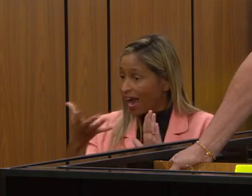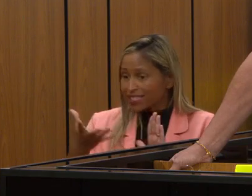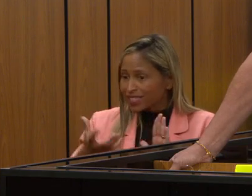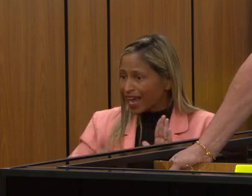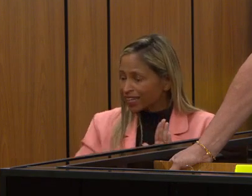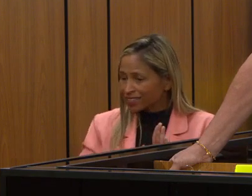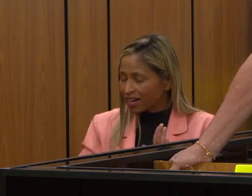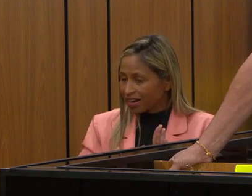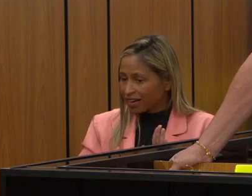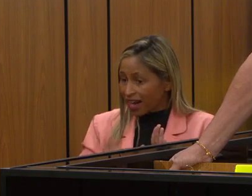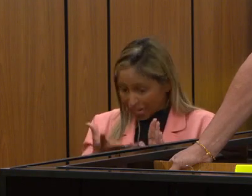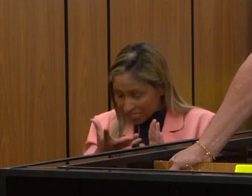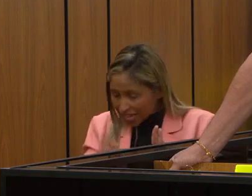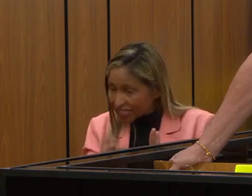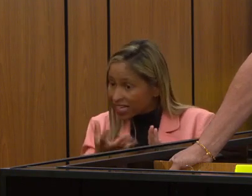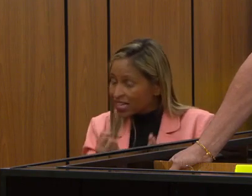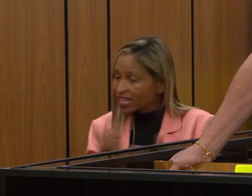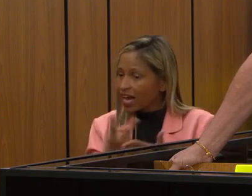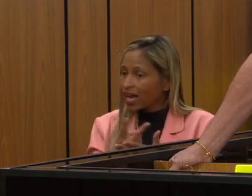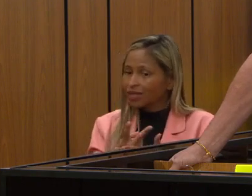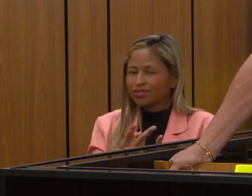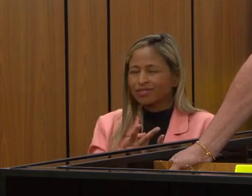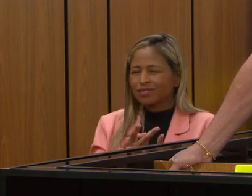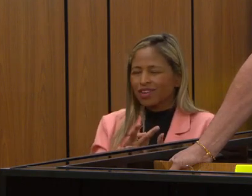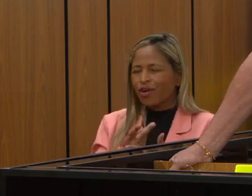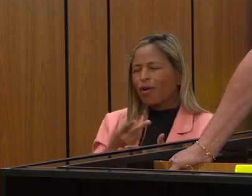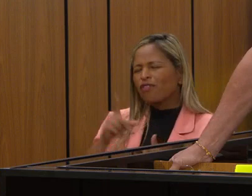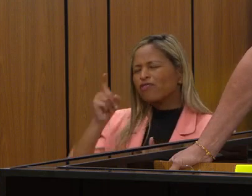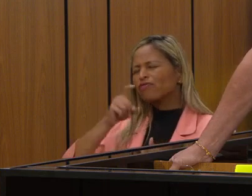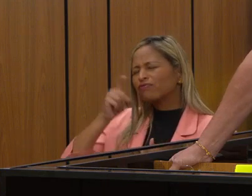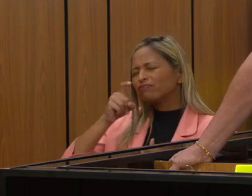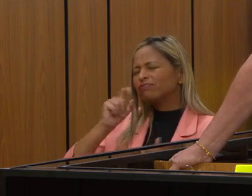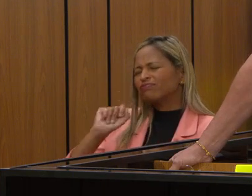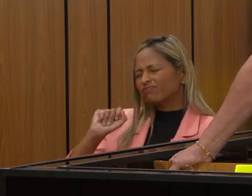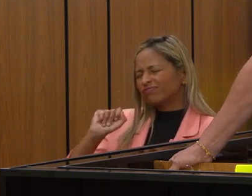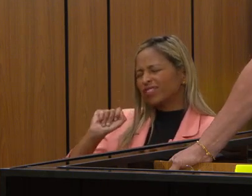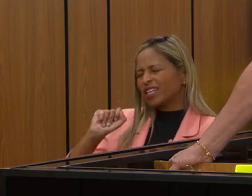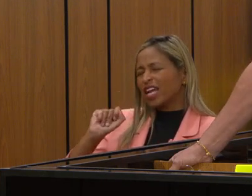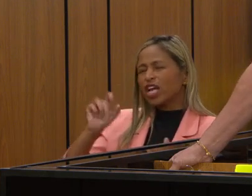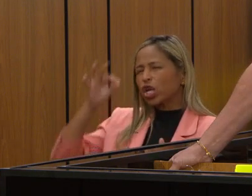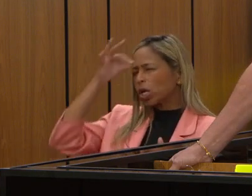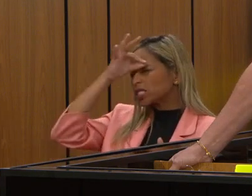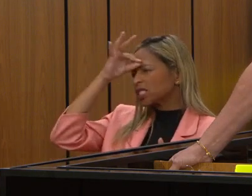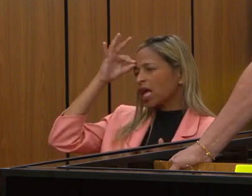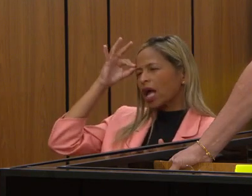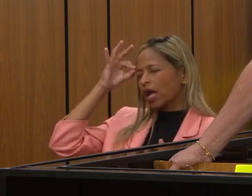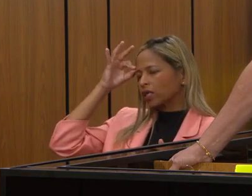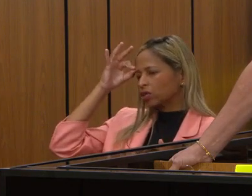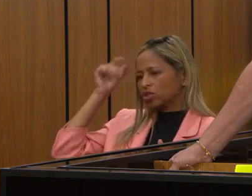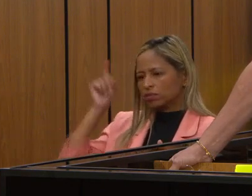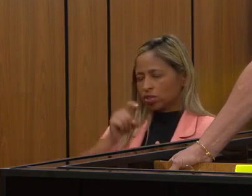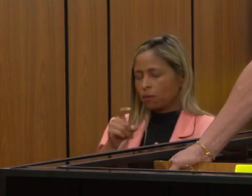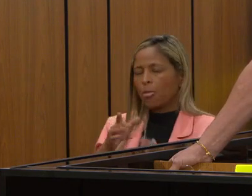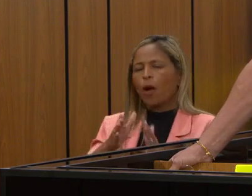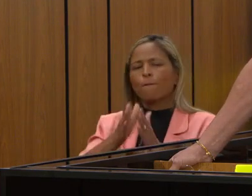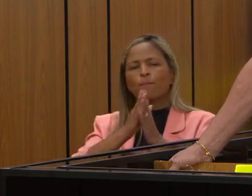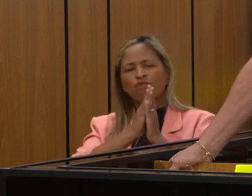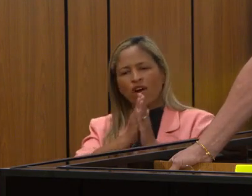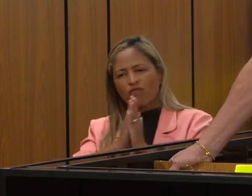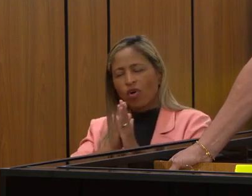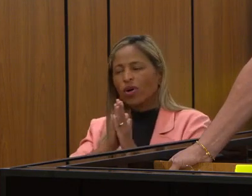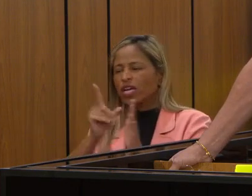é criminosa Então eu queria que o Conselho Regional de Odontologia caçassem